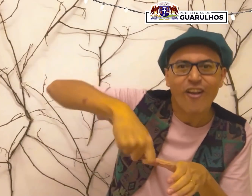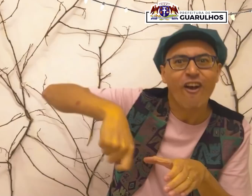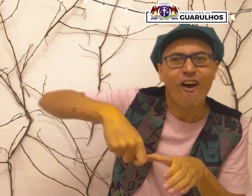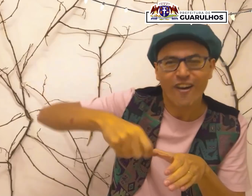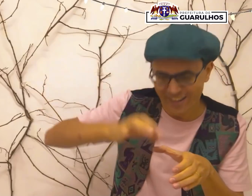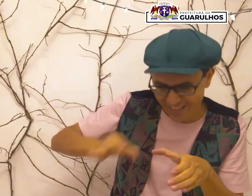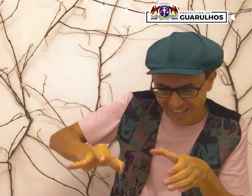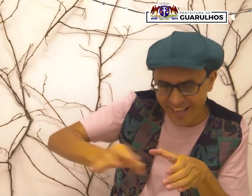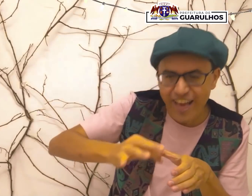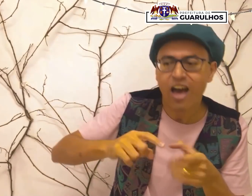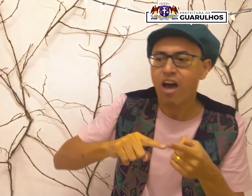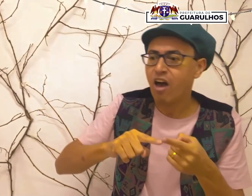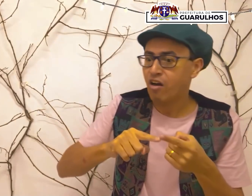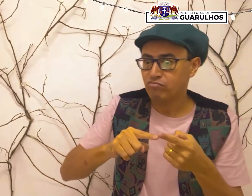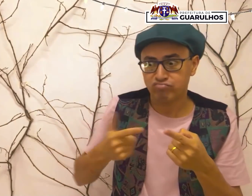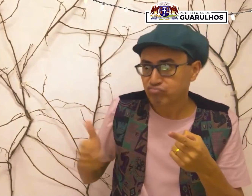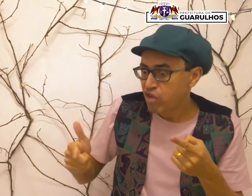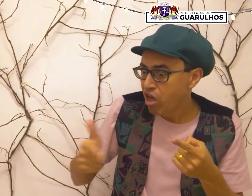nhoque.